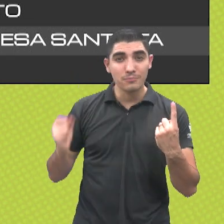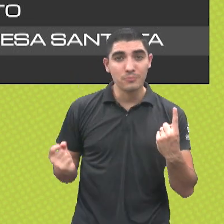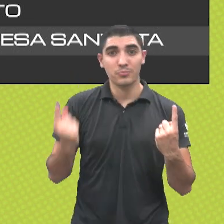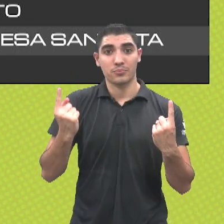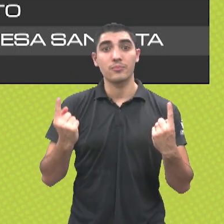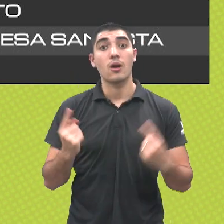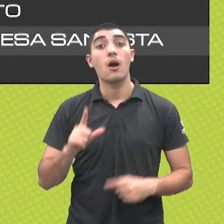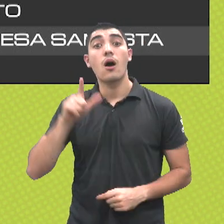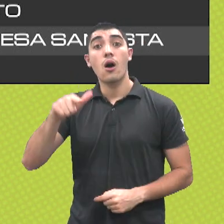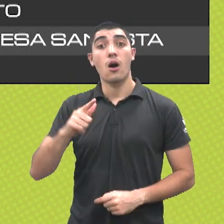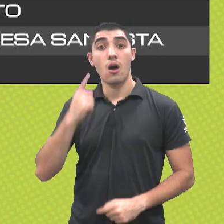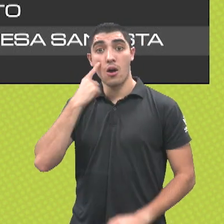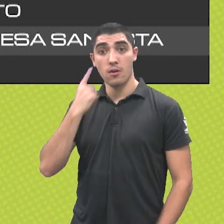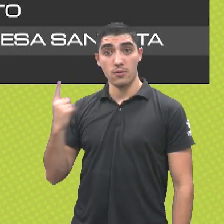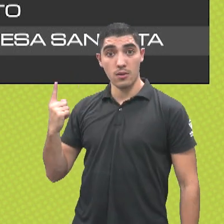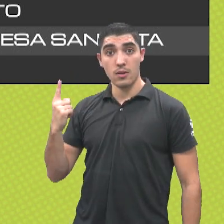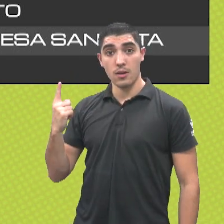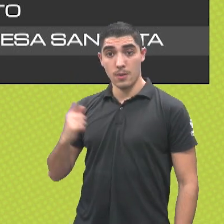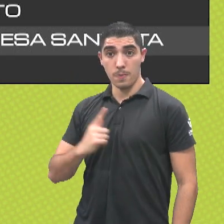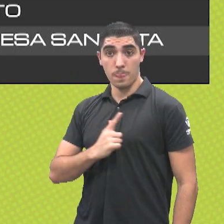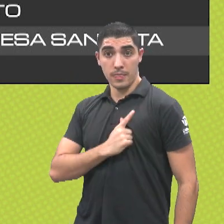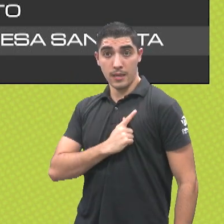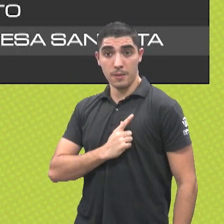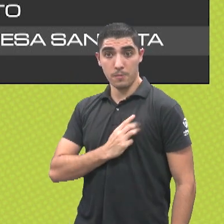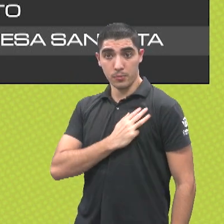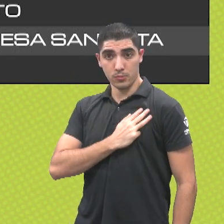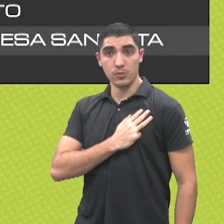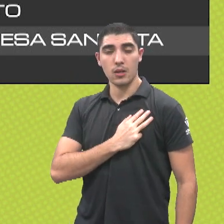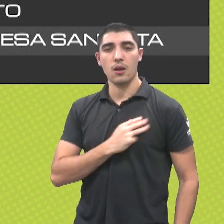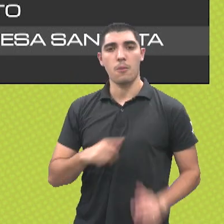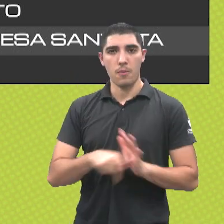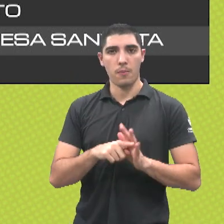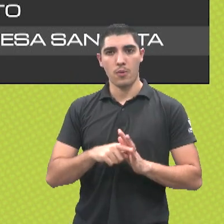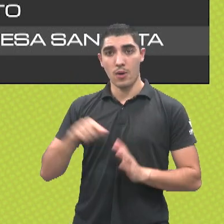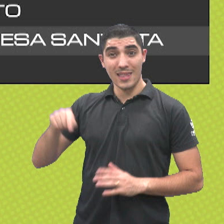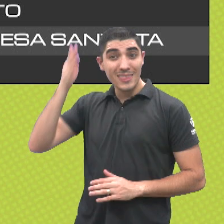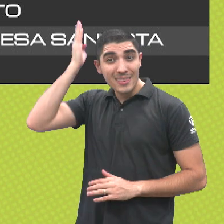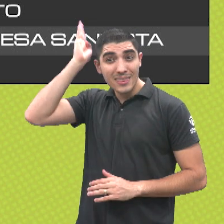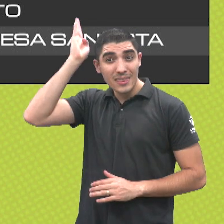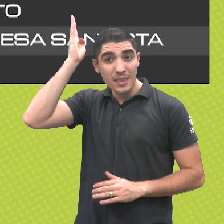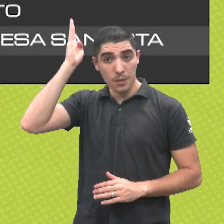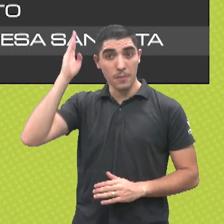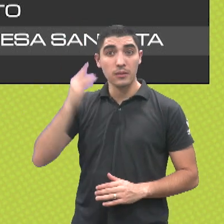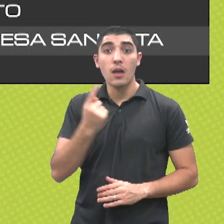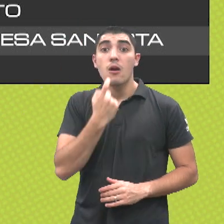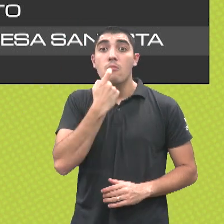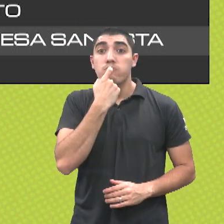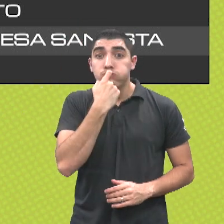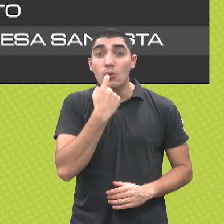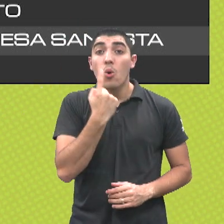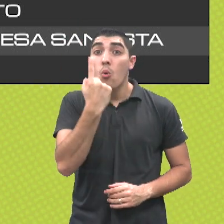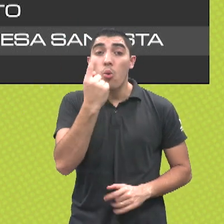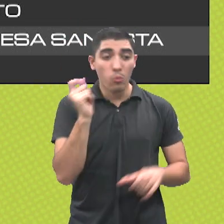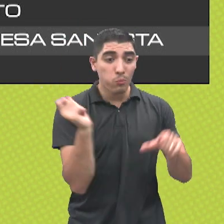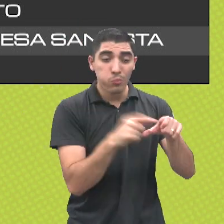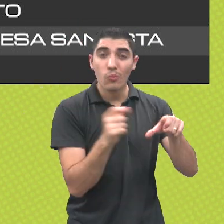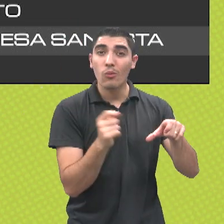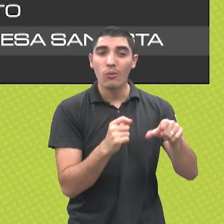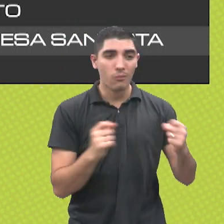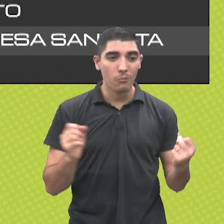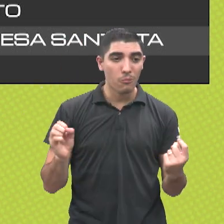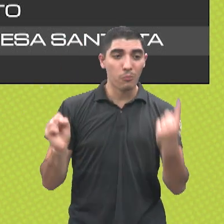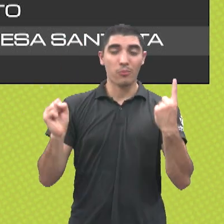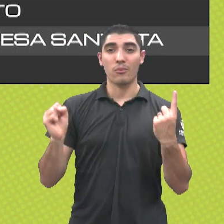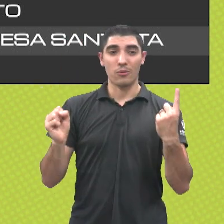da rodada foi esse, ó. Grêmio Prudente 1, Taubaté 2. O Taubaté deu um chute no gol e fez 2. Impressionante, gol contra absurdo,